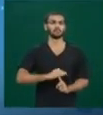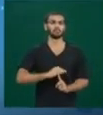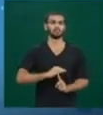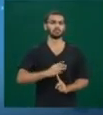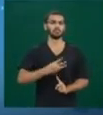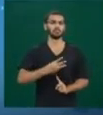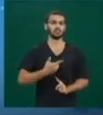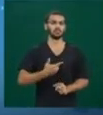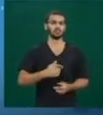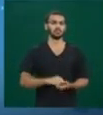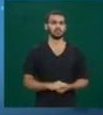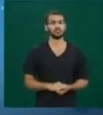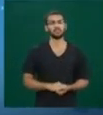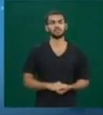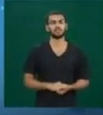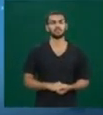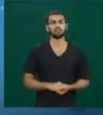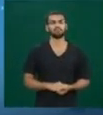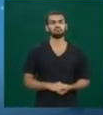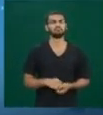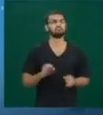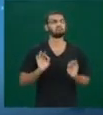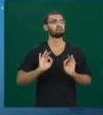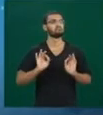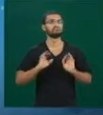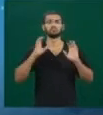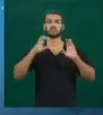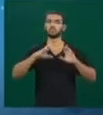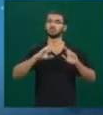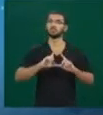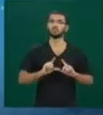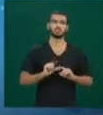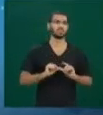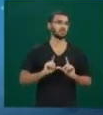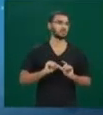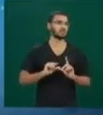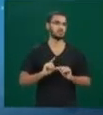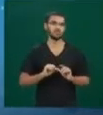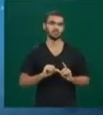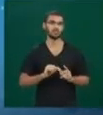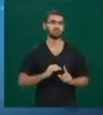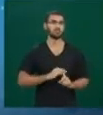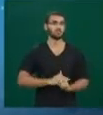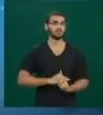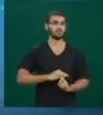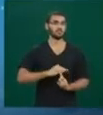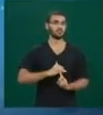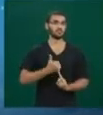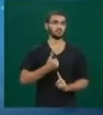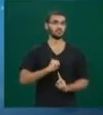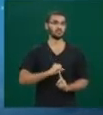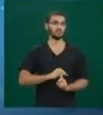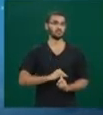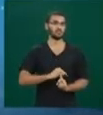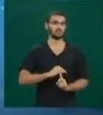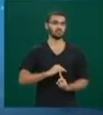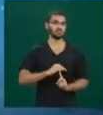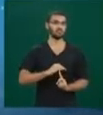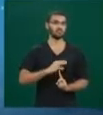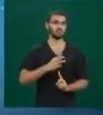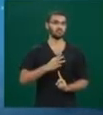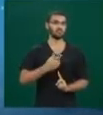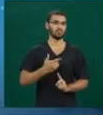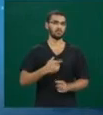32 graus. Nenhuma previsão de chuva em Estrela do Sul, com mínima prevista de 18 e máxima de